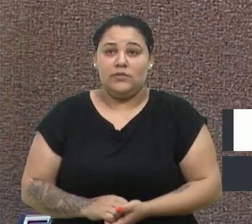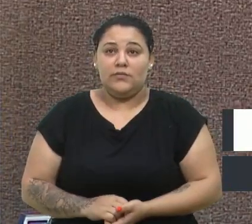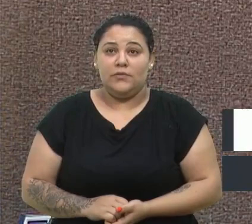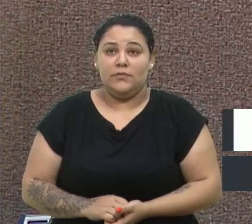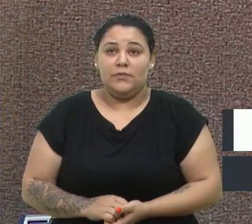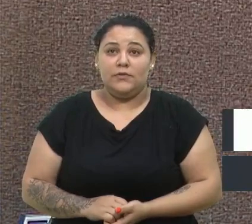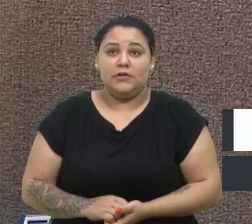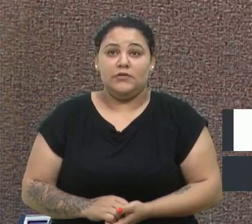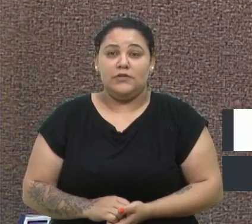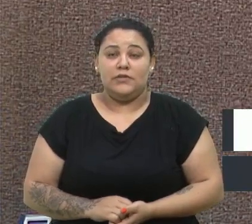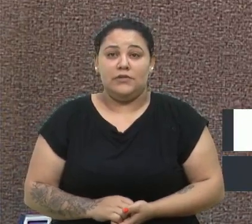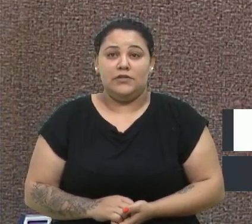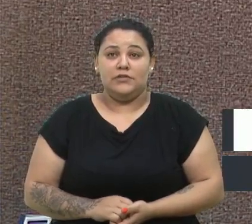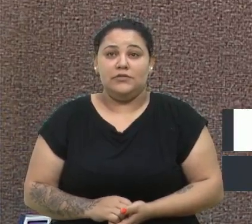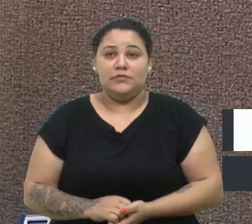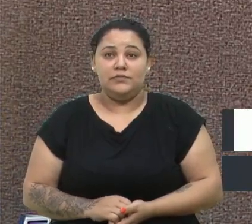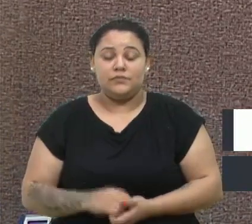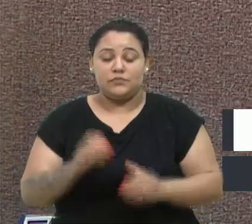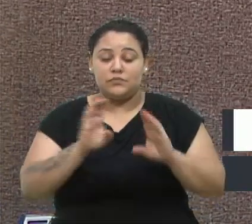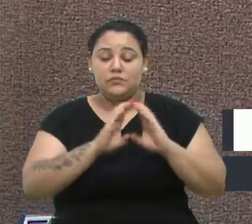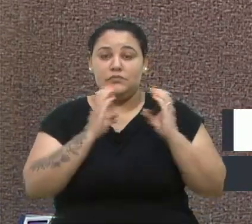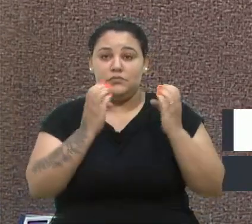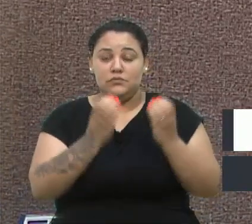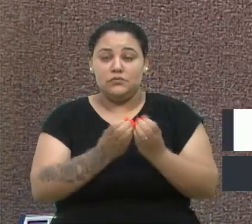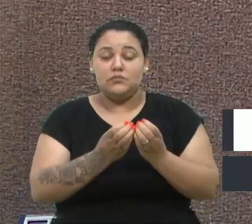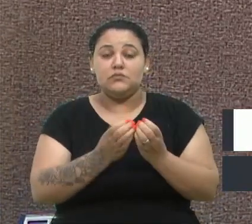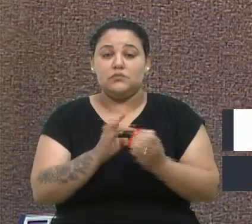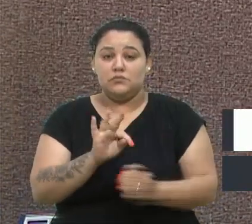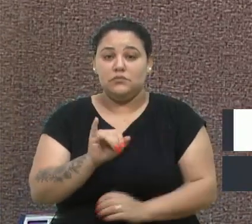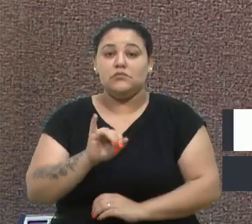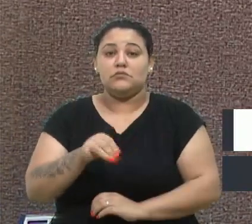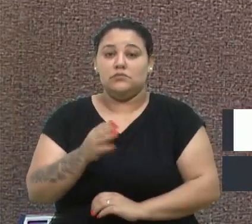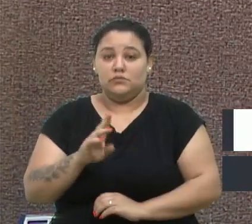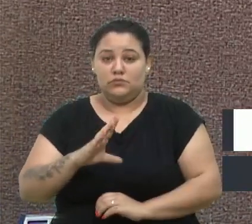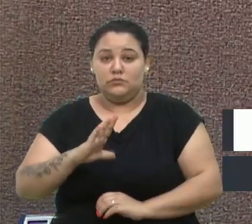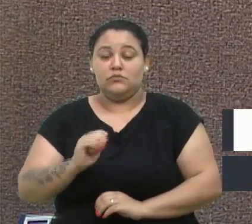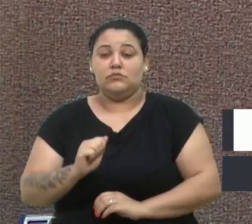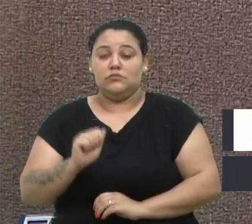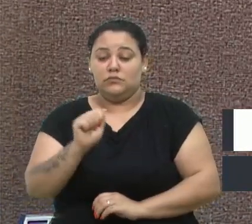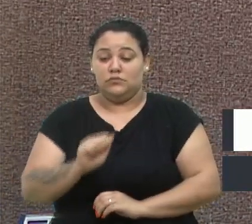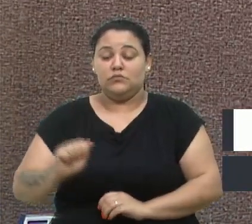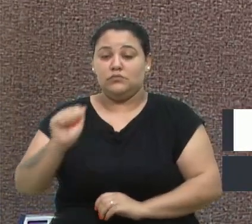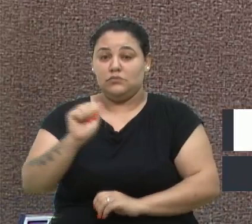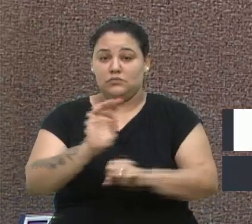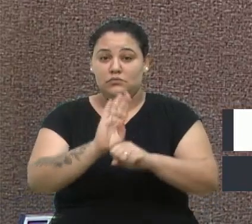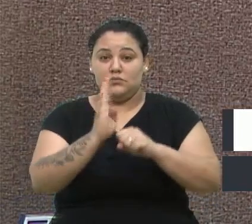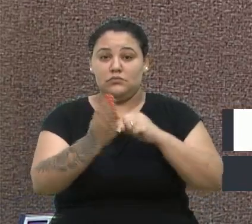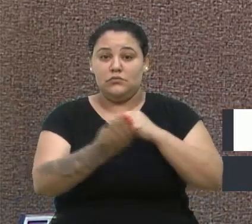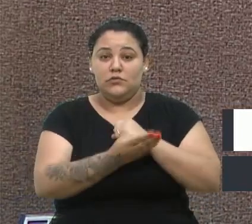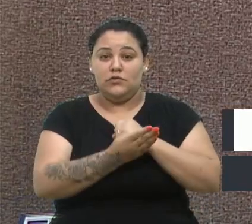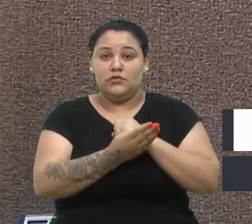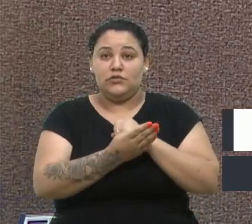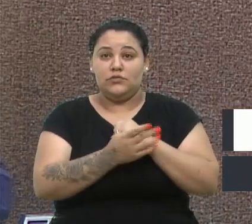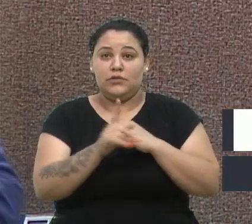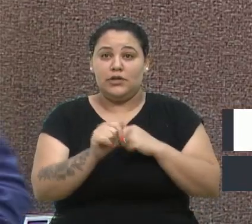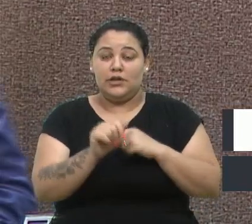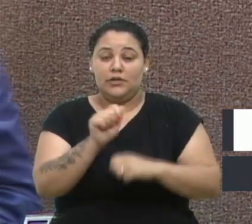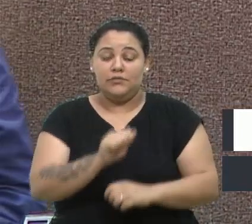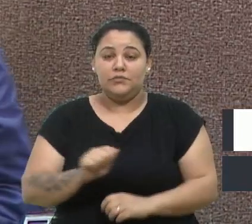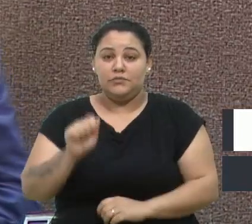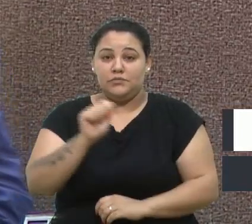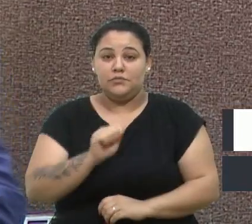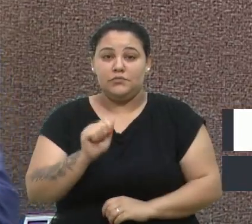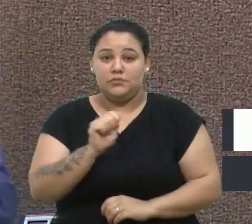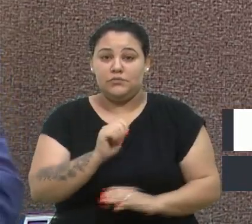e com a comunidade do Tijuca, com a União das Associações de Bairros, com a Associação de Moradores do bairro,